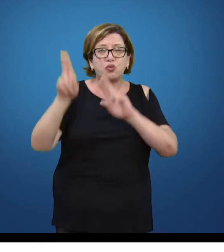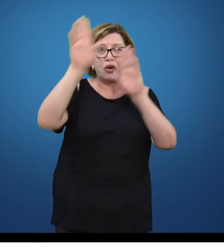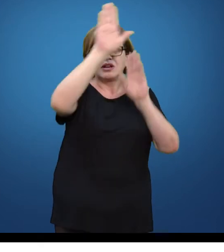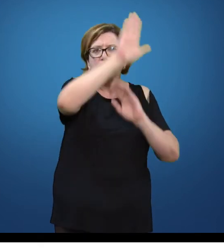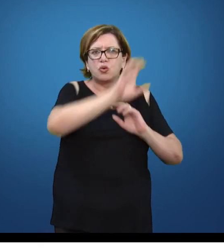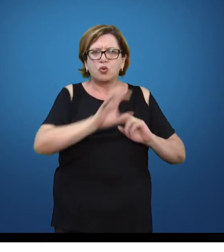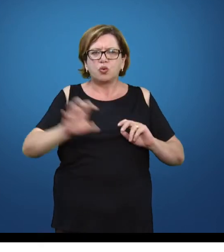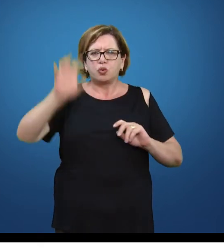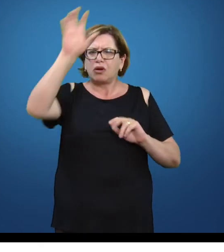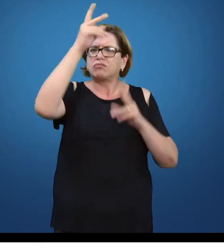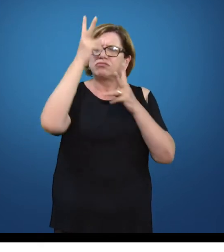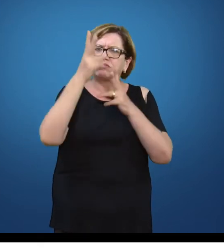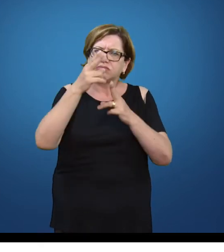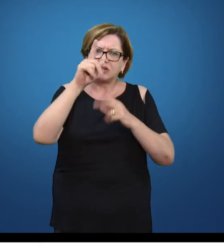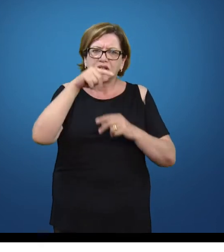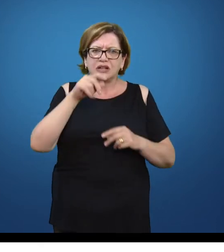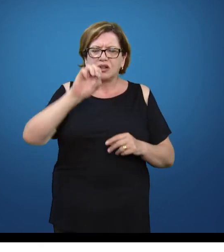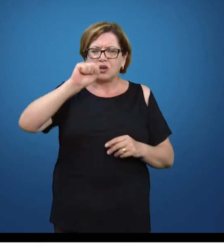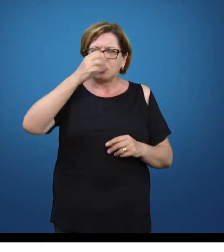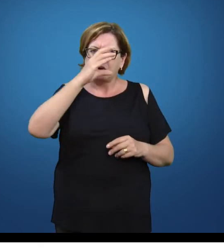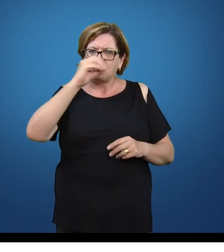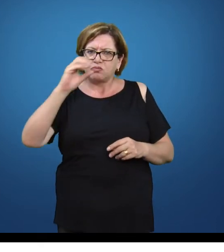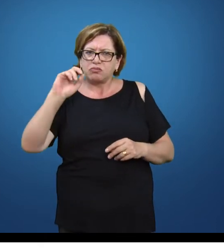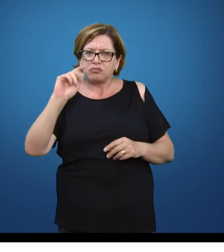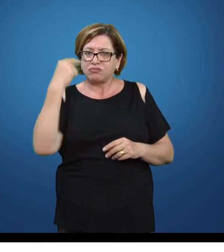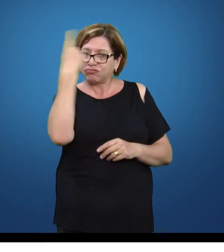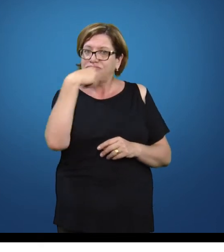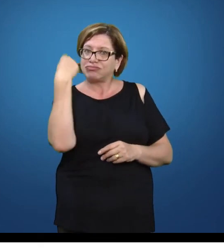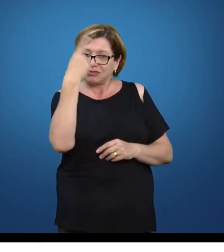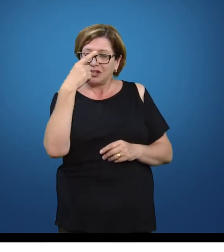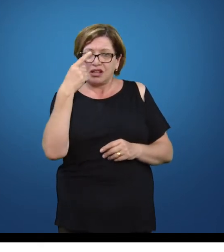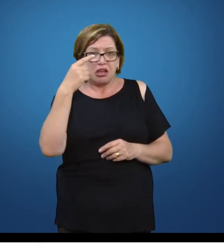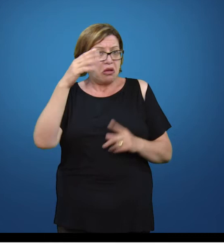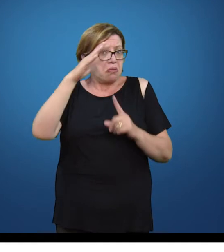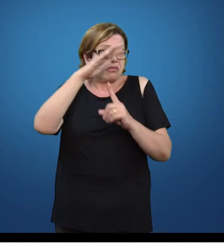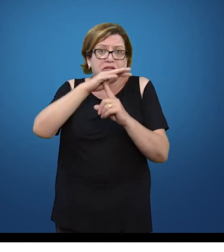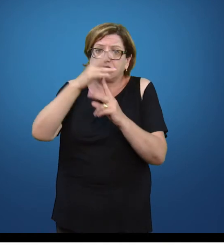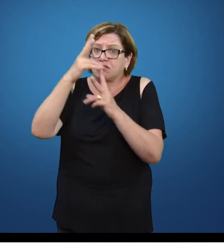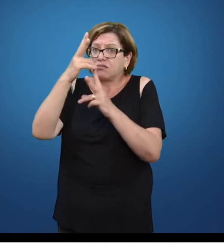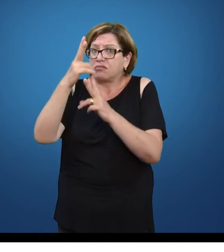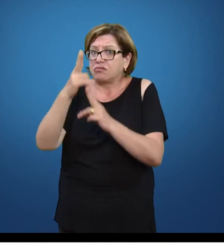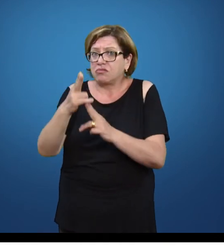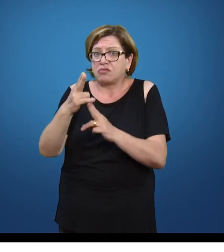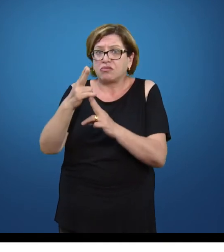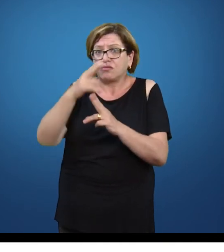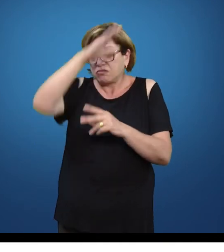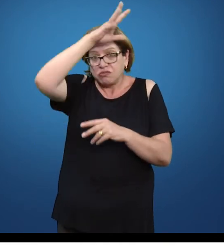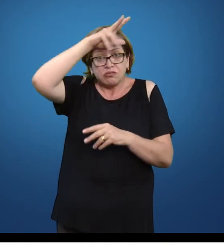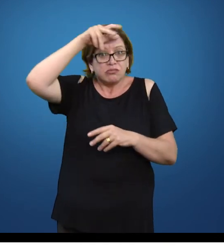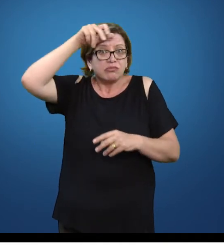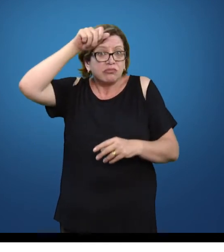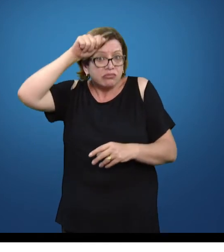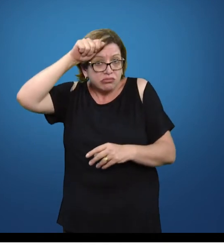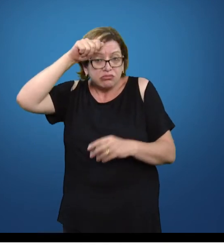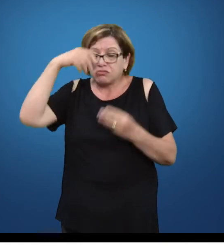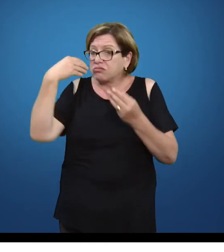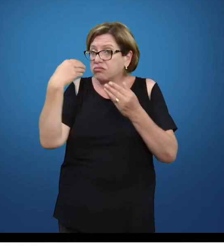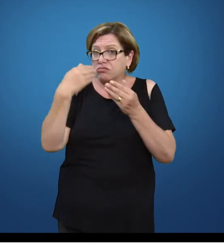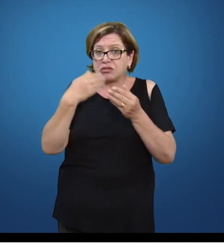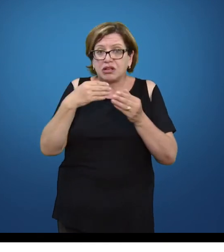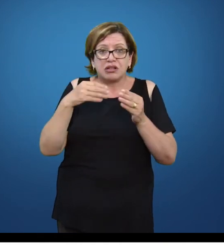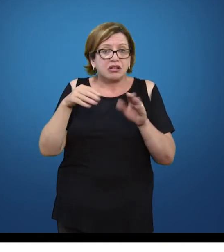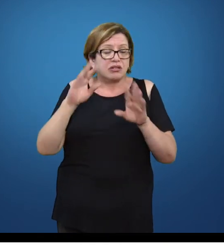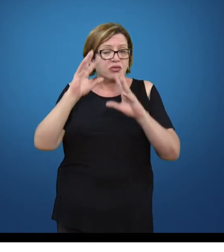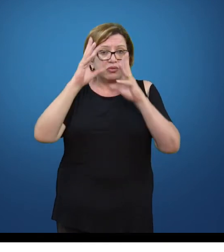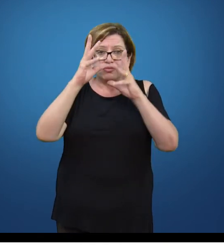800 horas. Então, por exemplo, no Paraná, isso é a mesma coisa que acontece em Manaus, acontece no